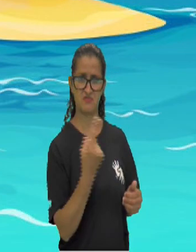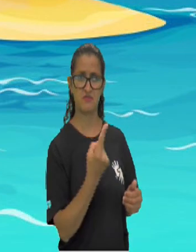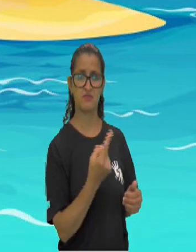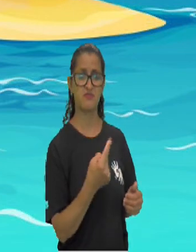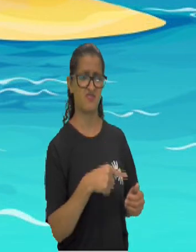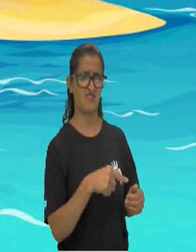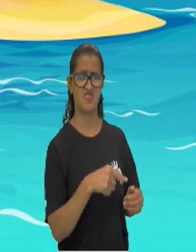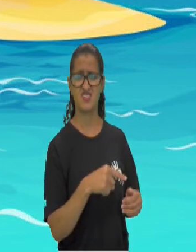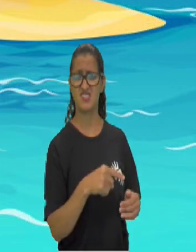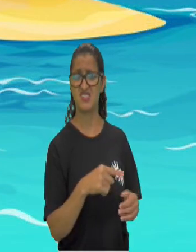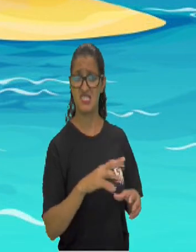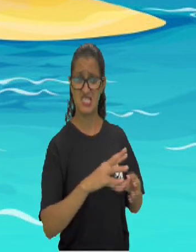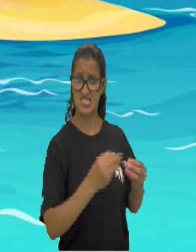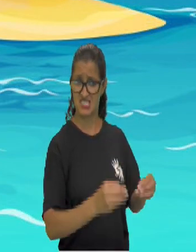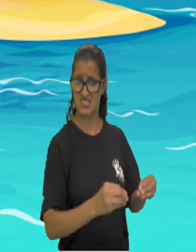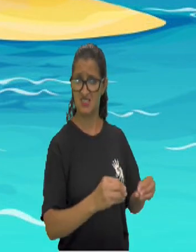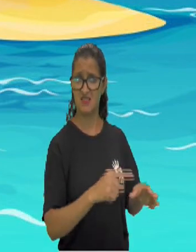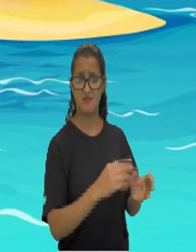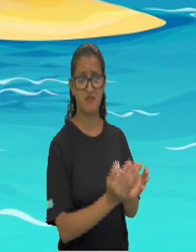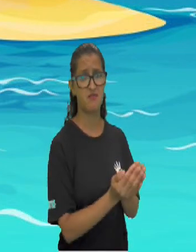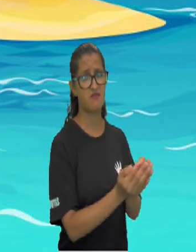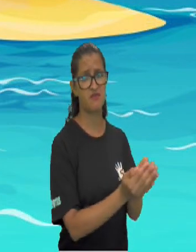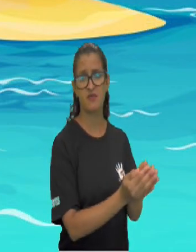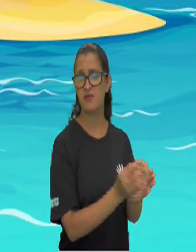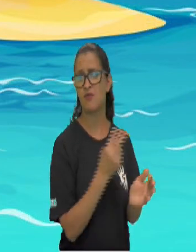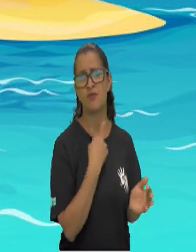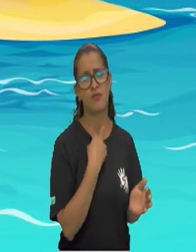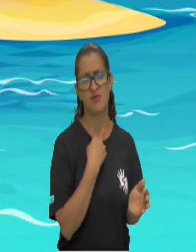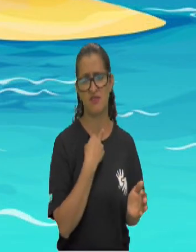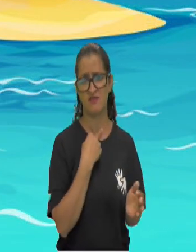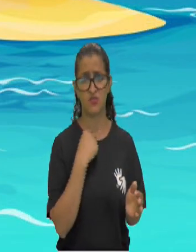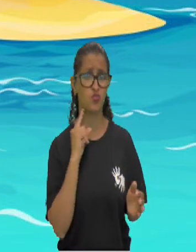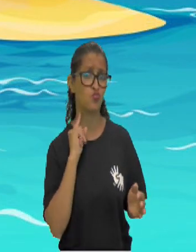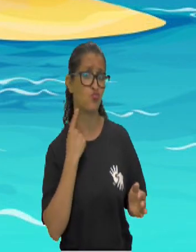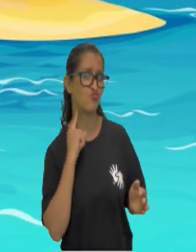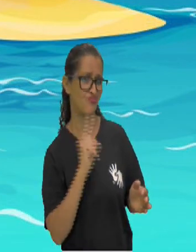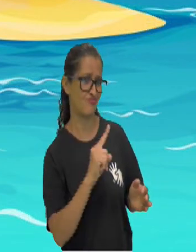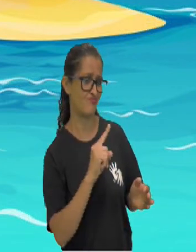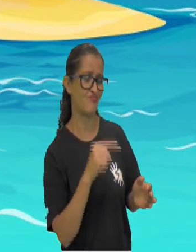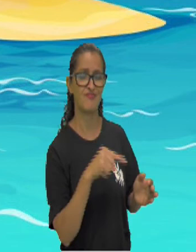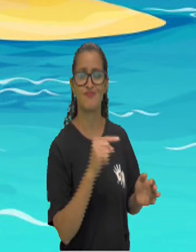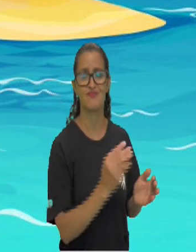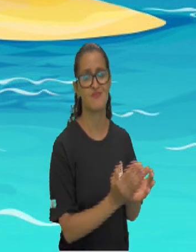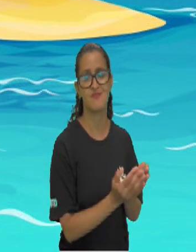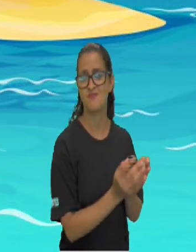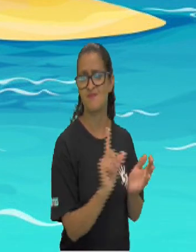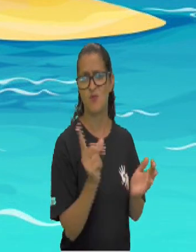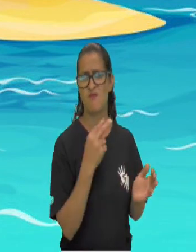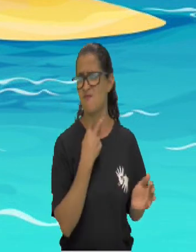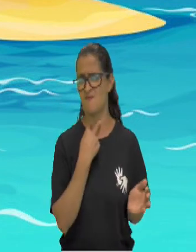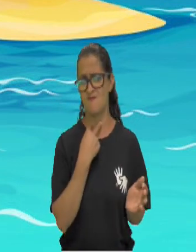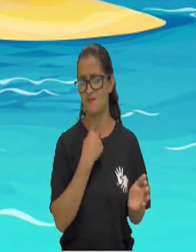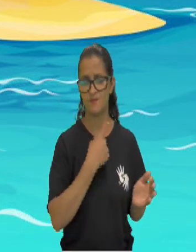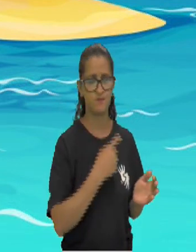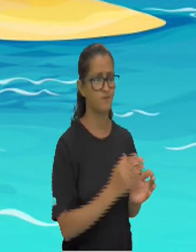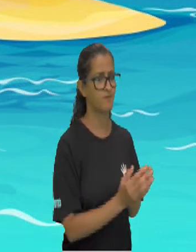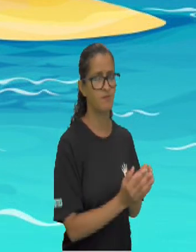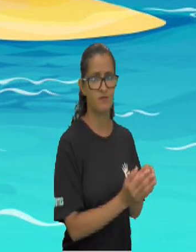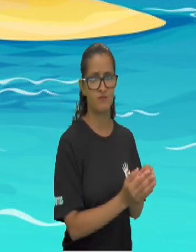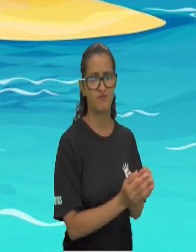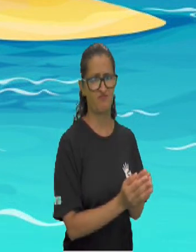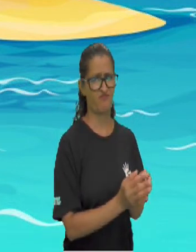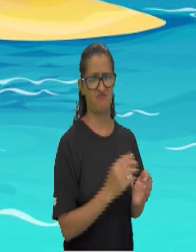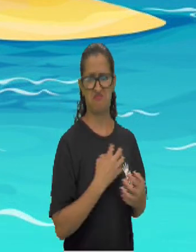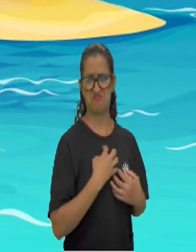vai arranhar a minha pintura. Você vai sujar o meu barco. Eu não vou te levar. E eu não sinto